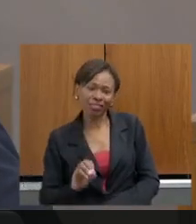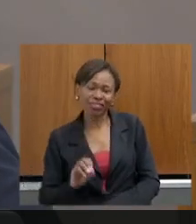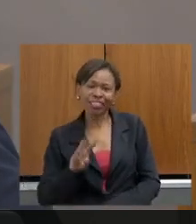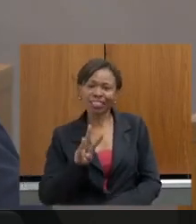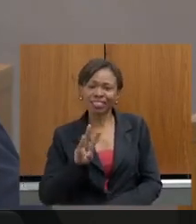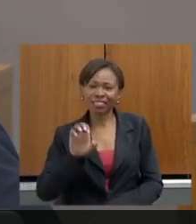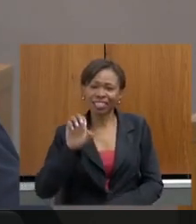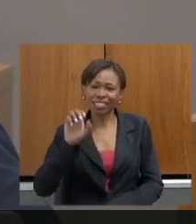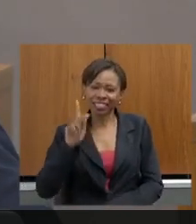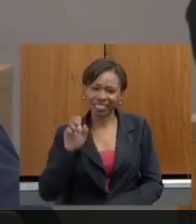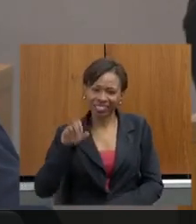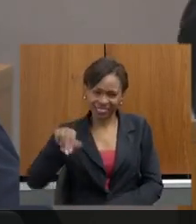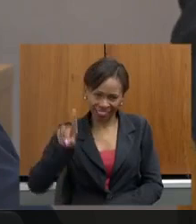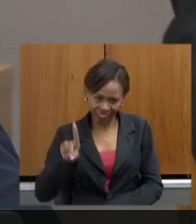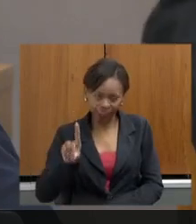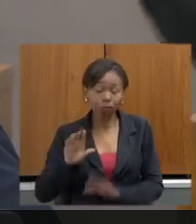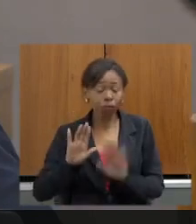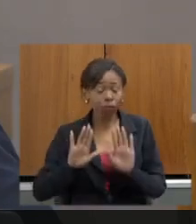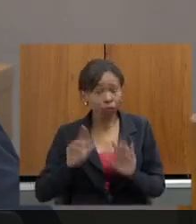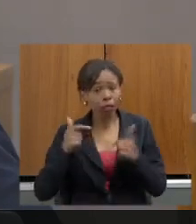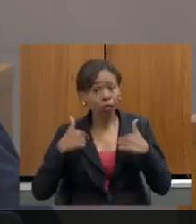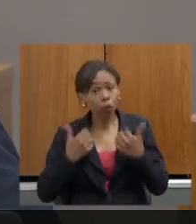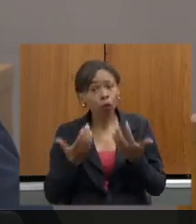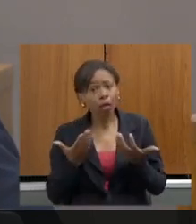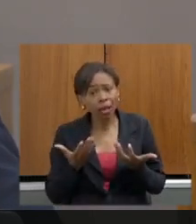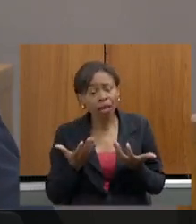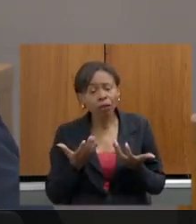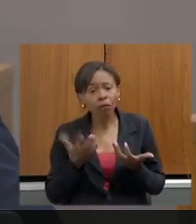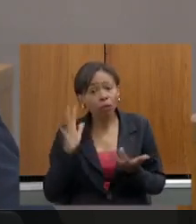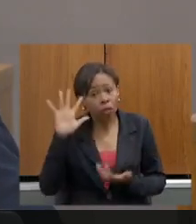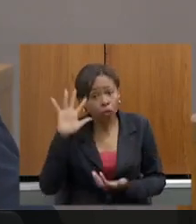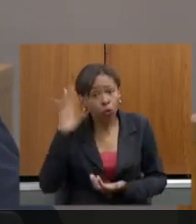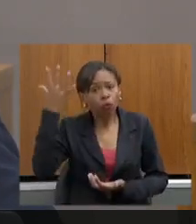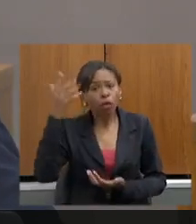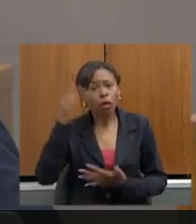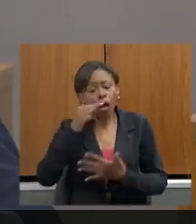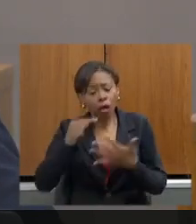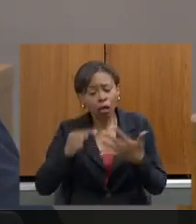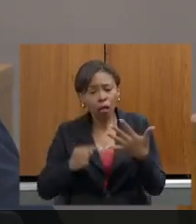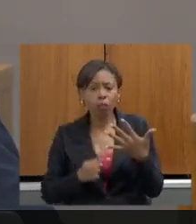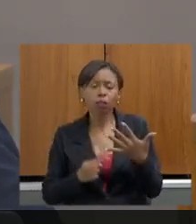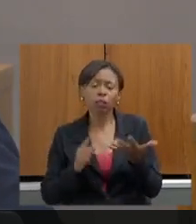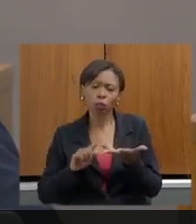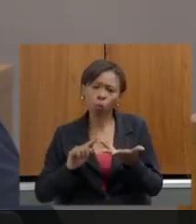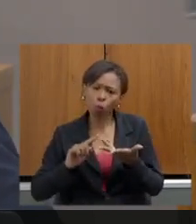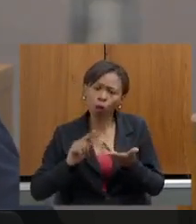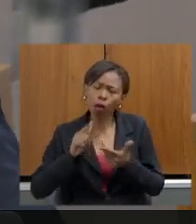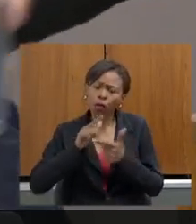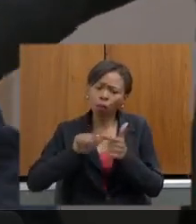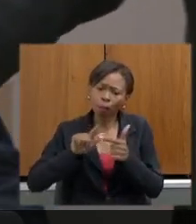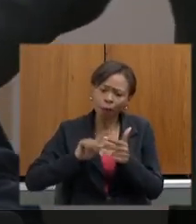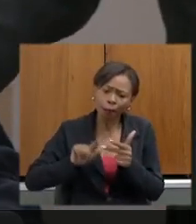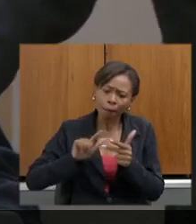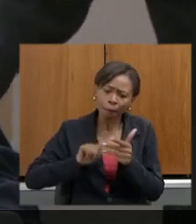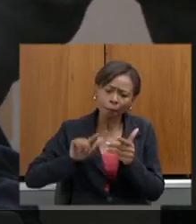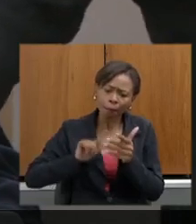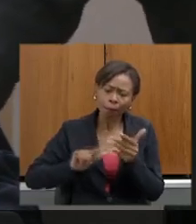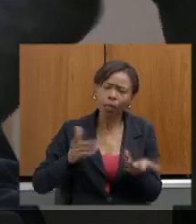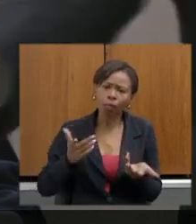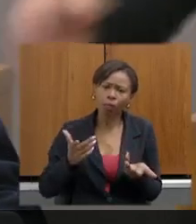eu queria tratar essas questões sabe trata essas questões de